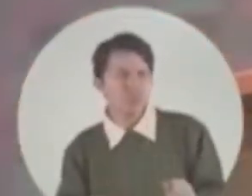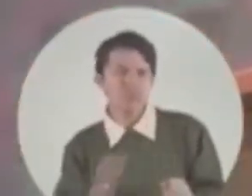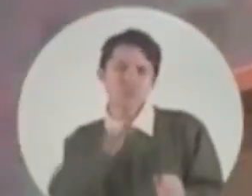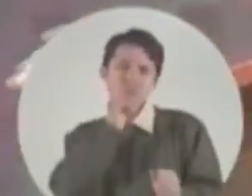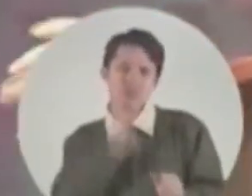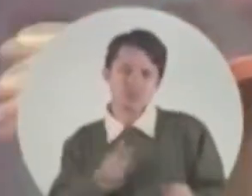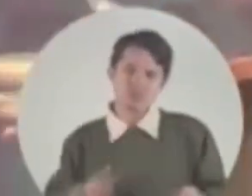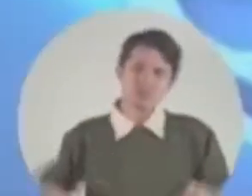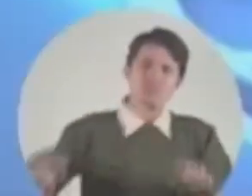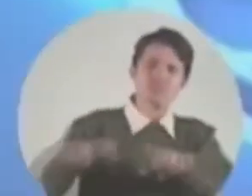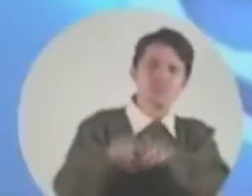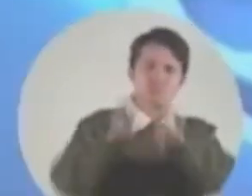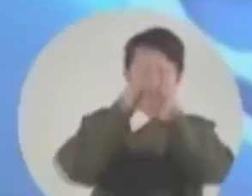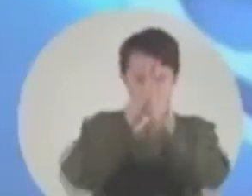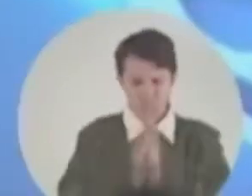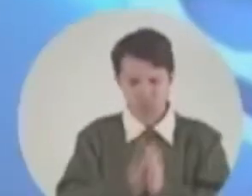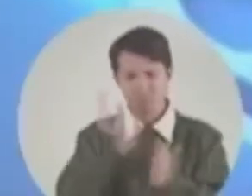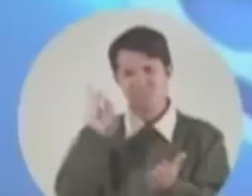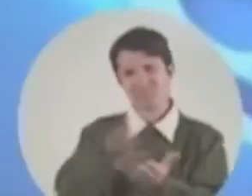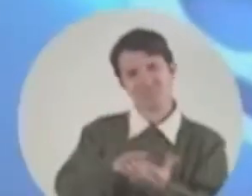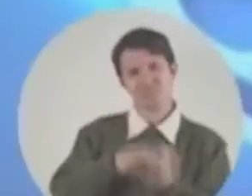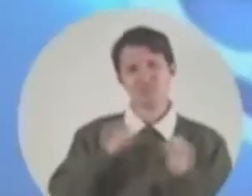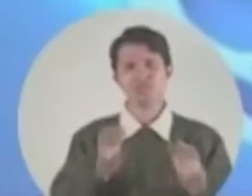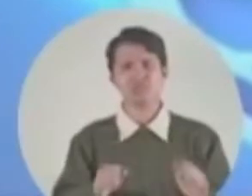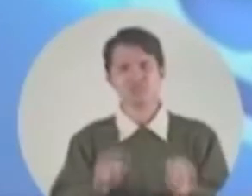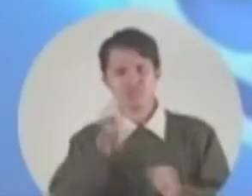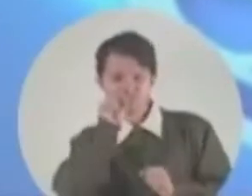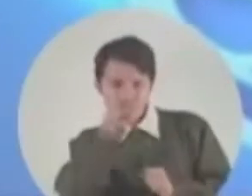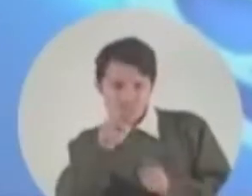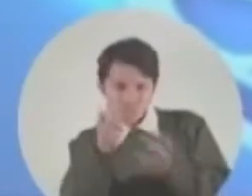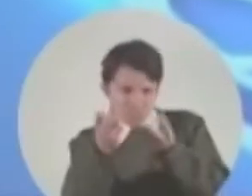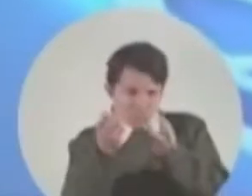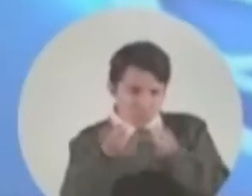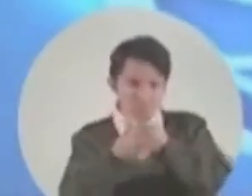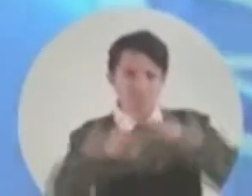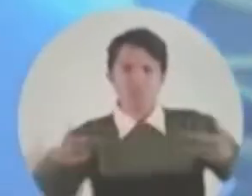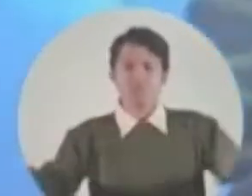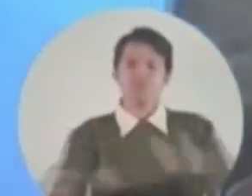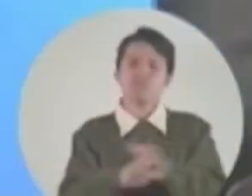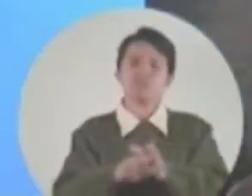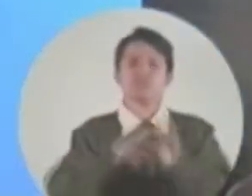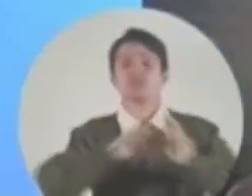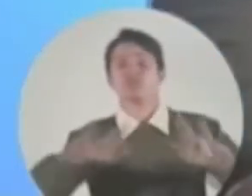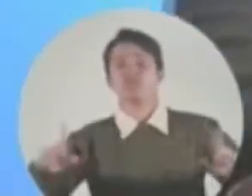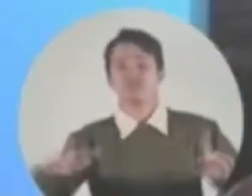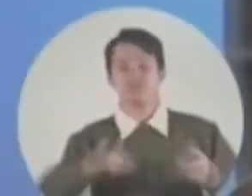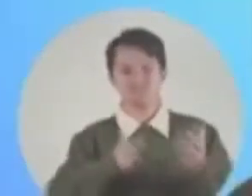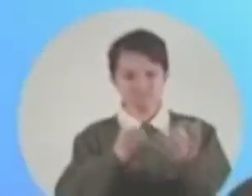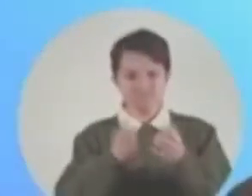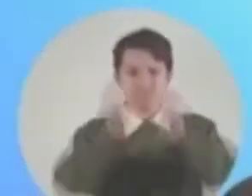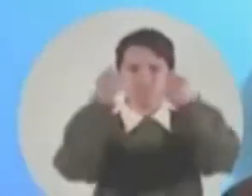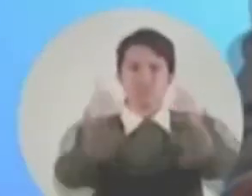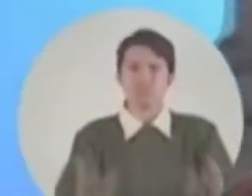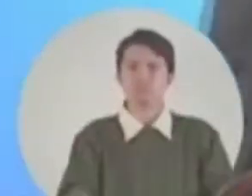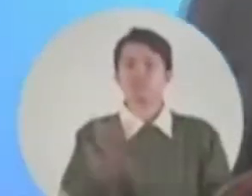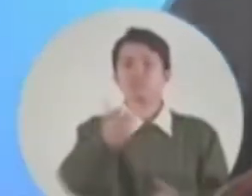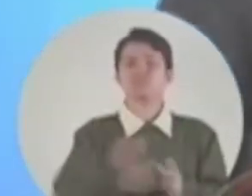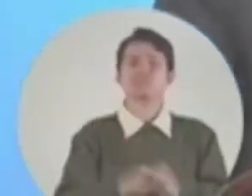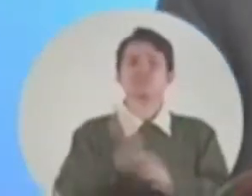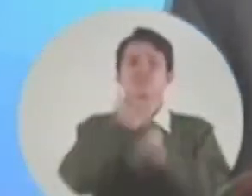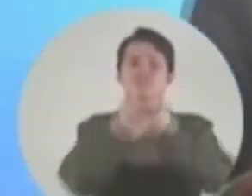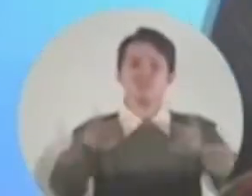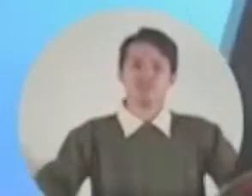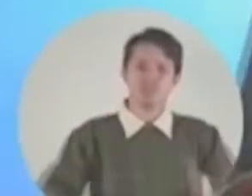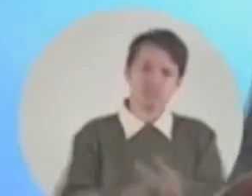Mas eu posso virar esse prisma e perceber detalhes diferentes. Quero começar com a primeira face da